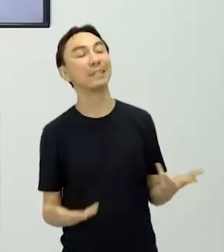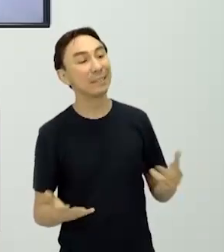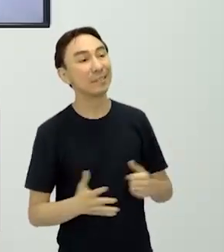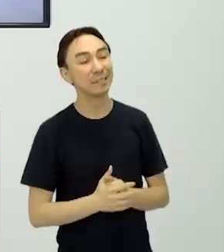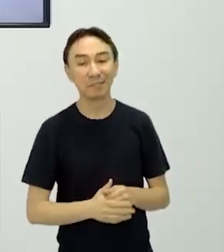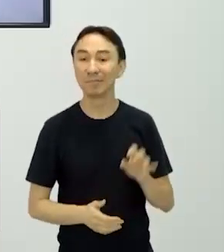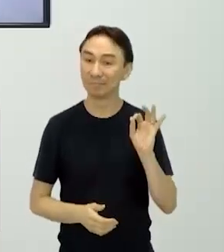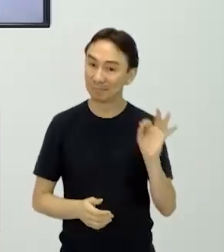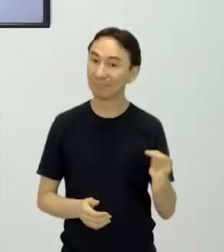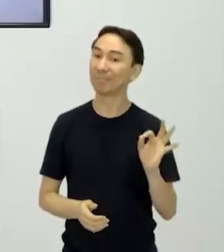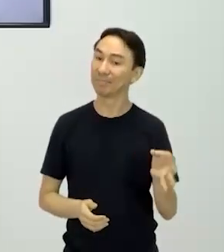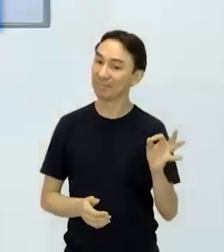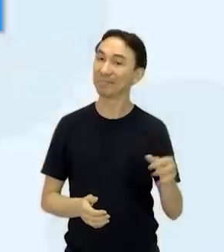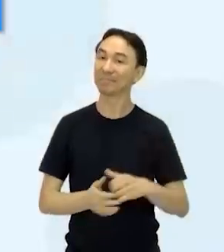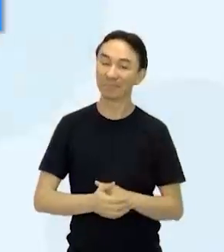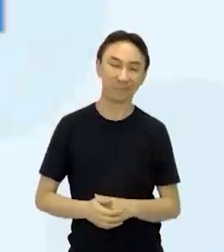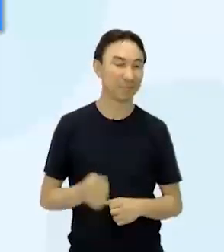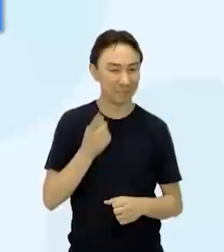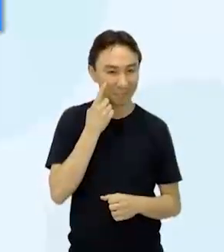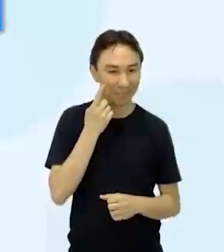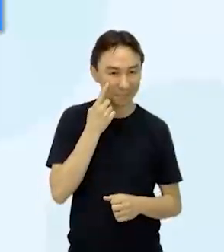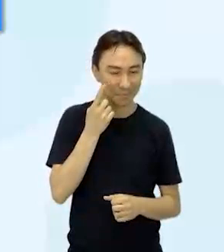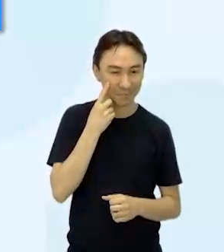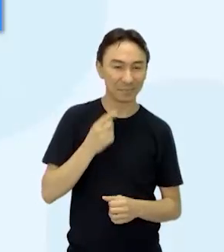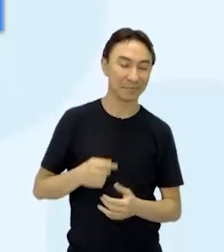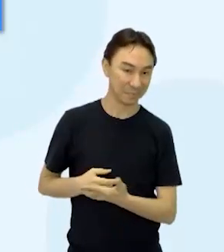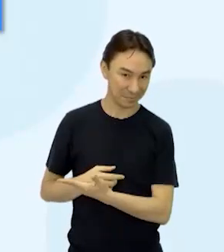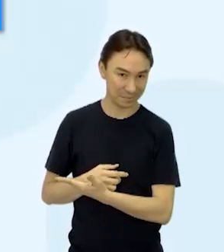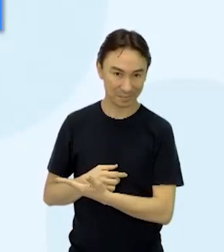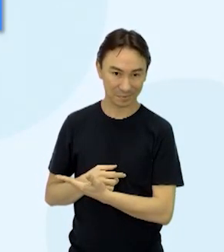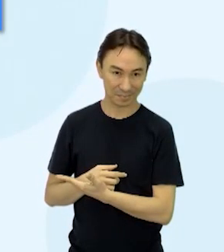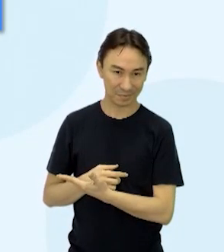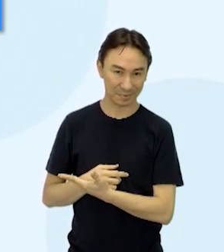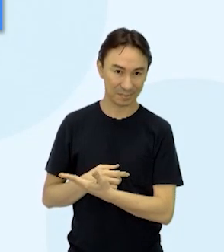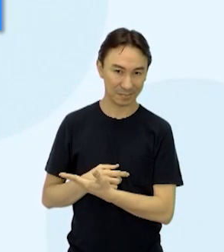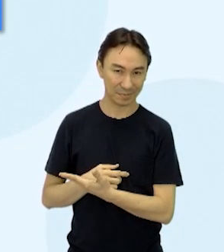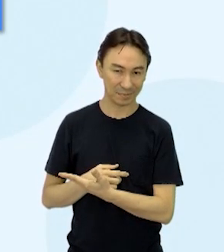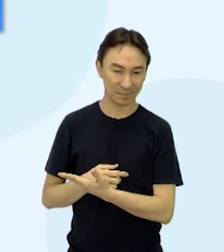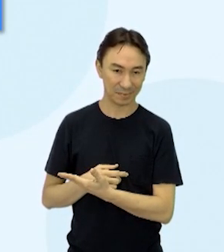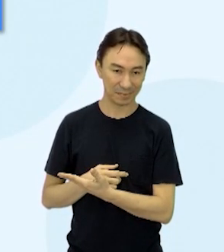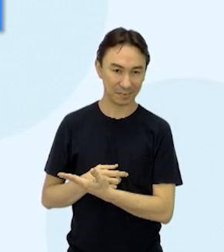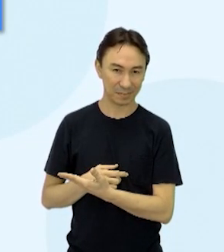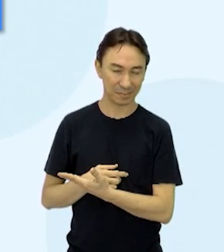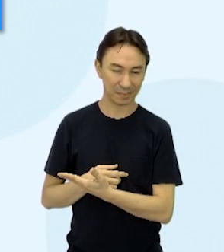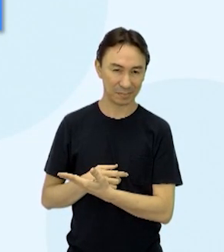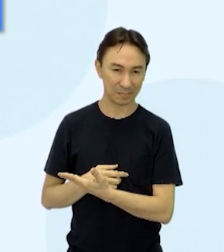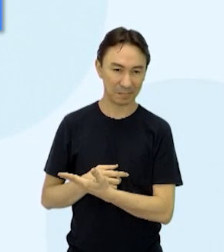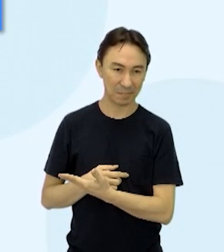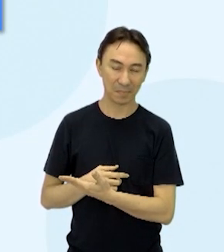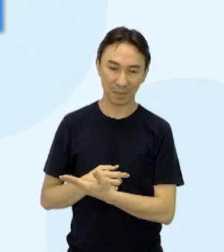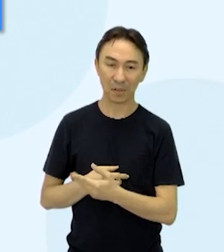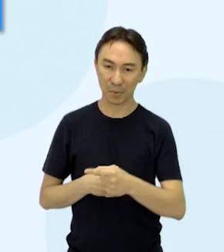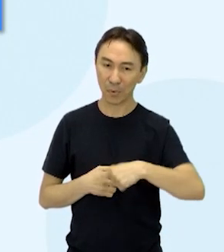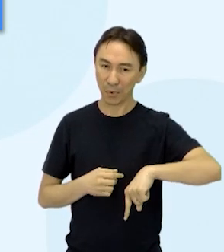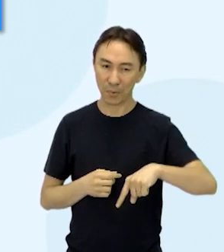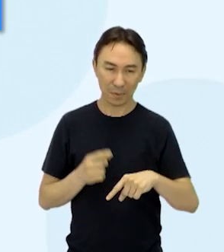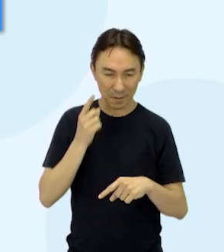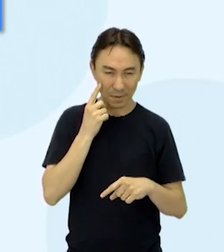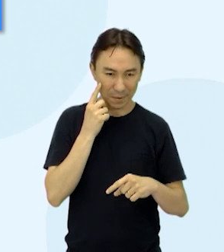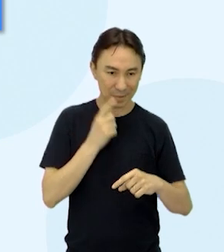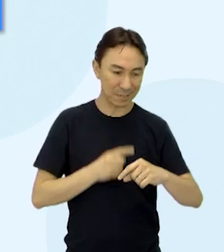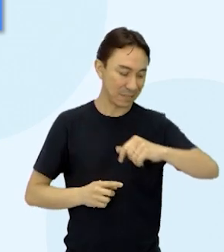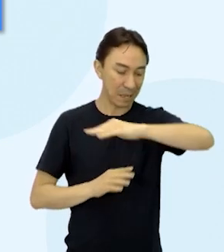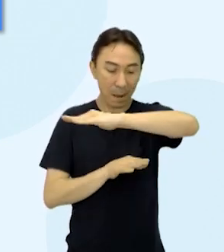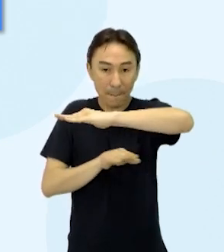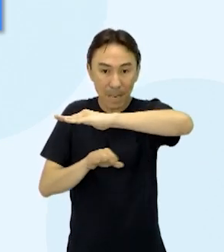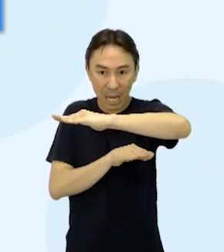só, olhando aí na tela, dá uma olhadinha aí, ó. Ó, já vou colocar para vocês. A gente, na hora de ajustar esse